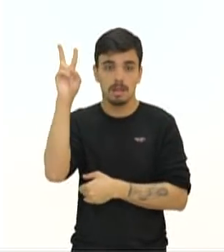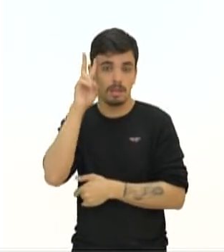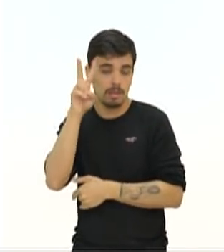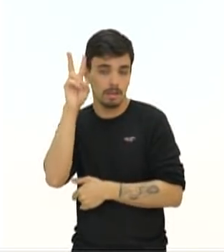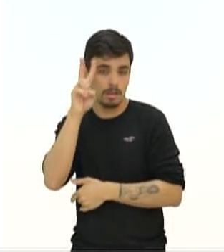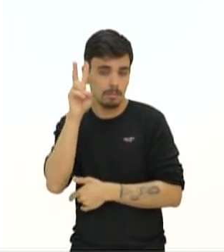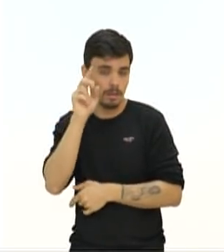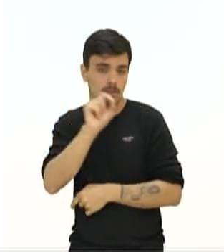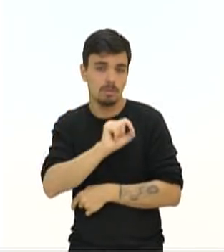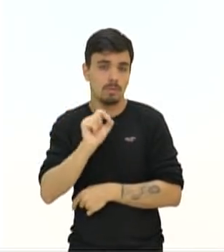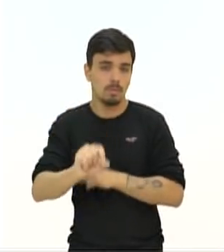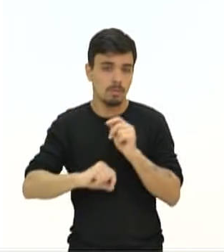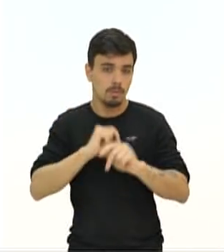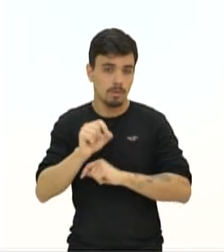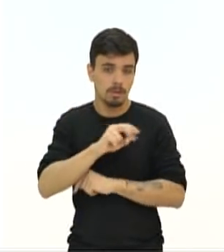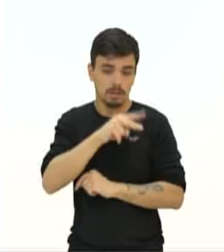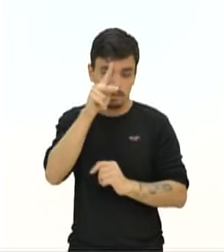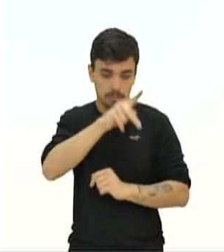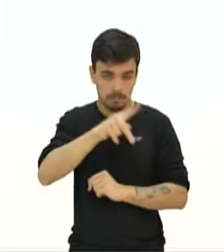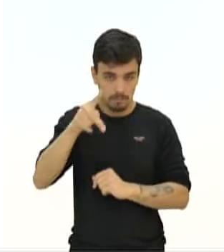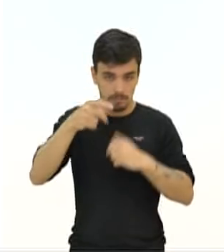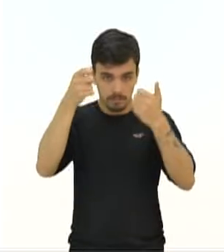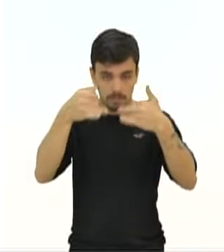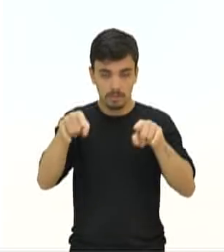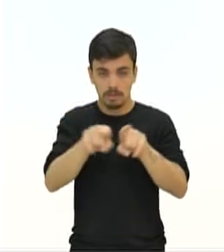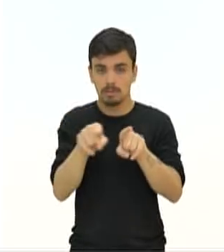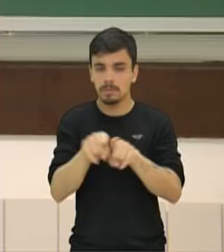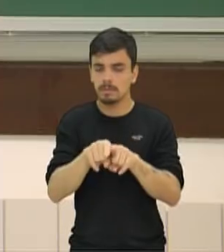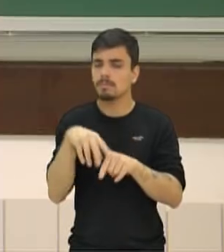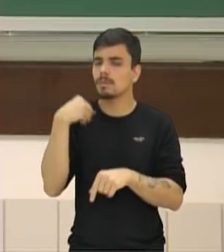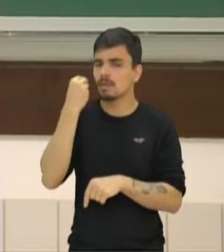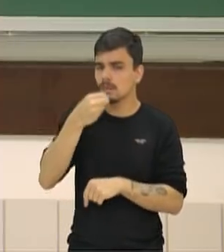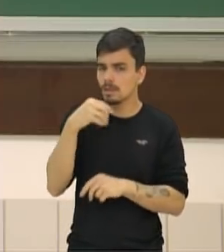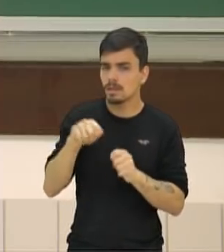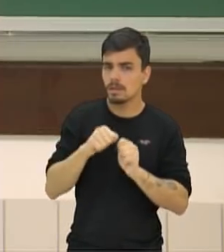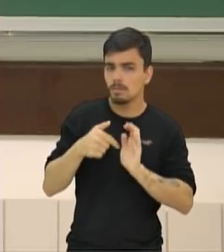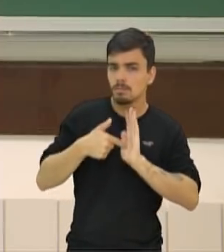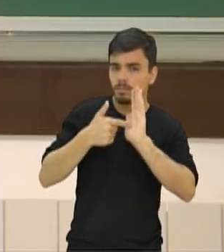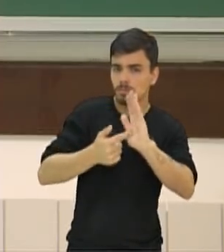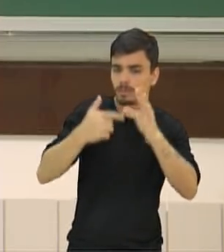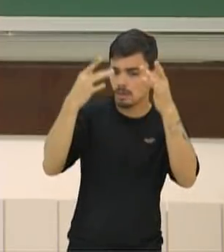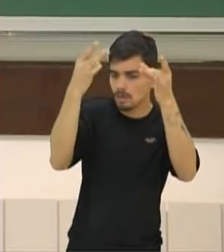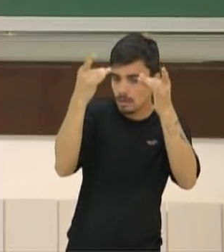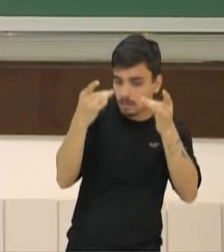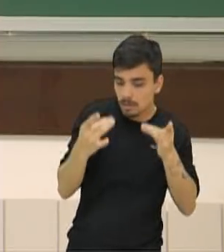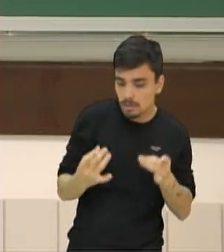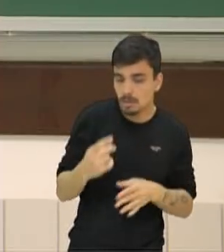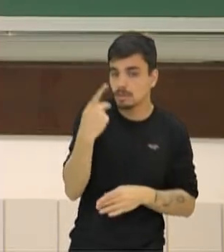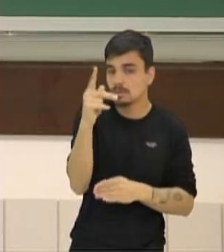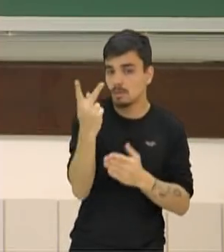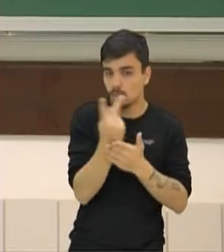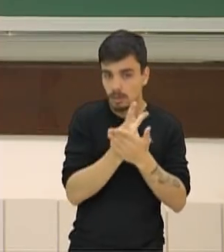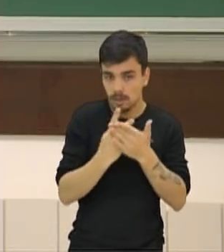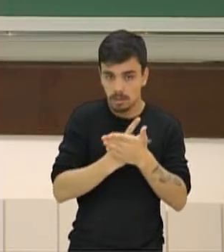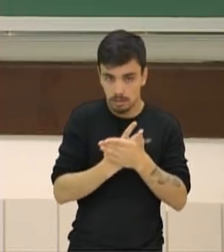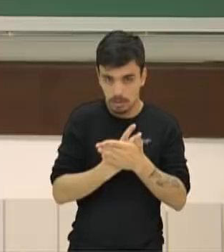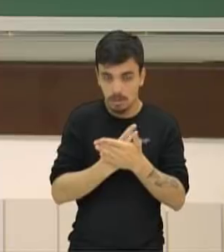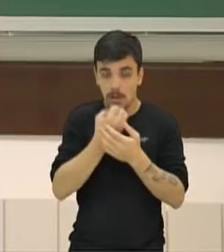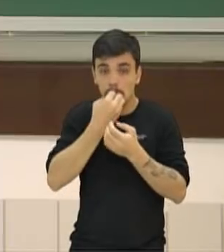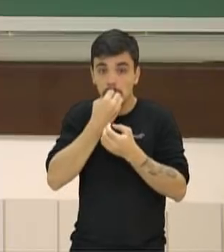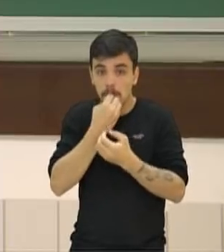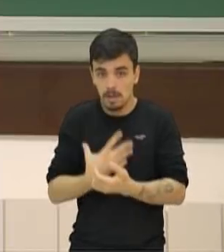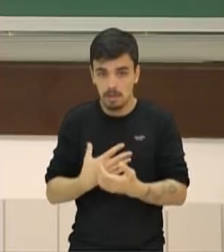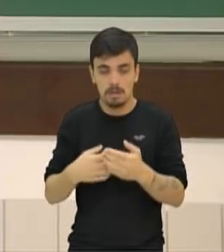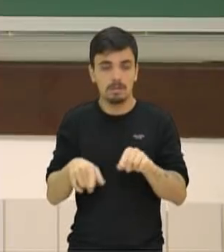que a prof falou e o que vocês observaram dessa obra. Então, tenta trazer o máximo de detalhes no seu desenho, tá? Sejam